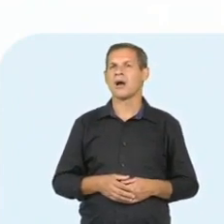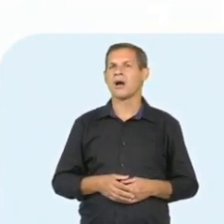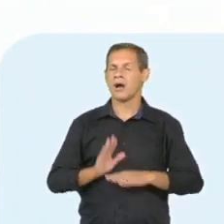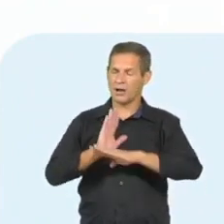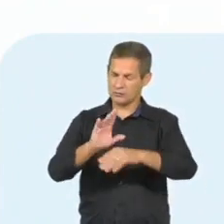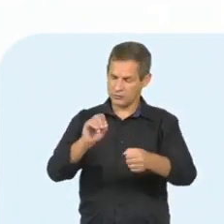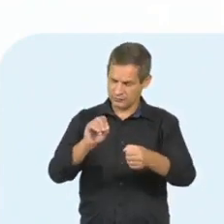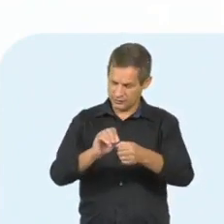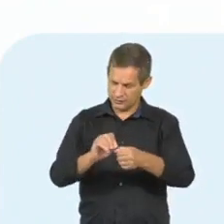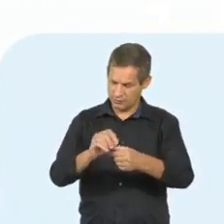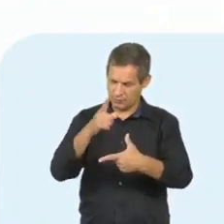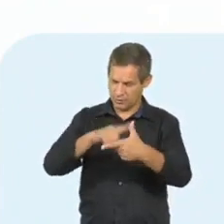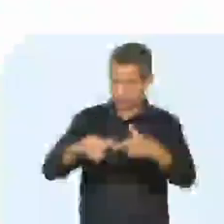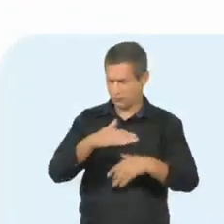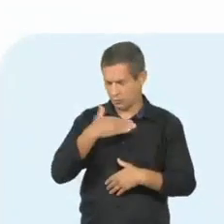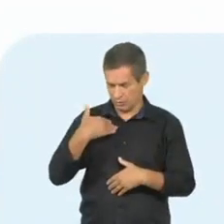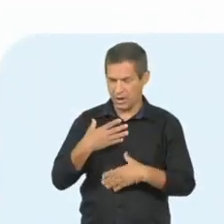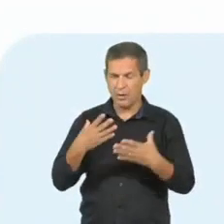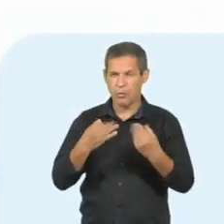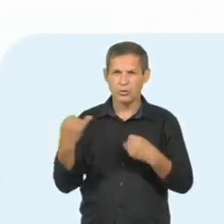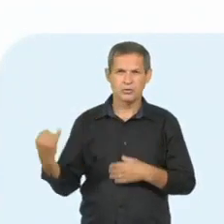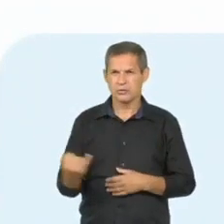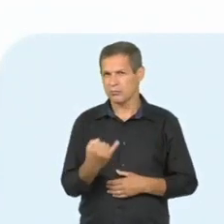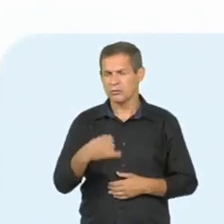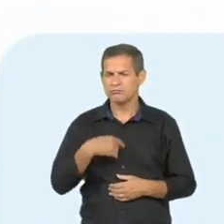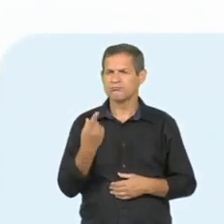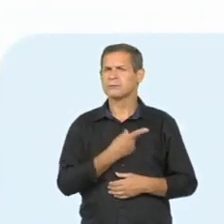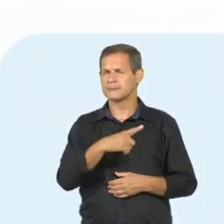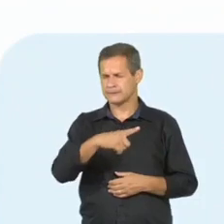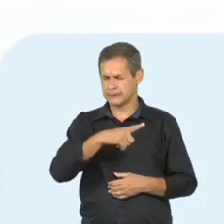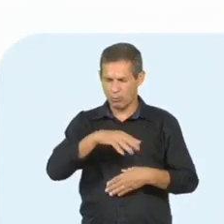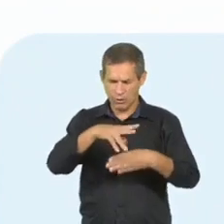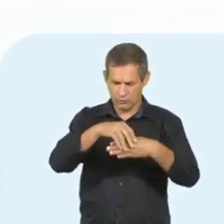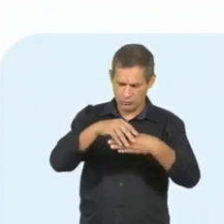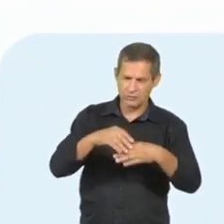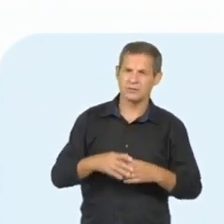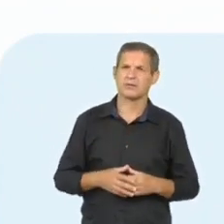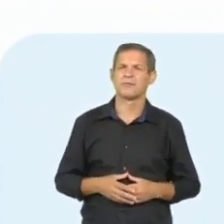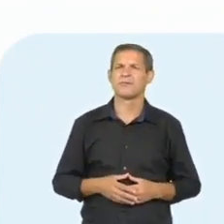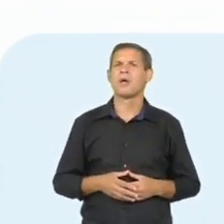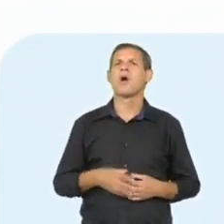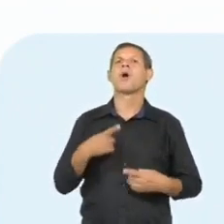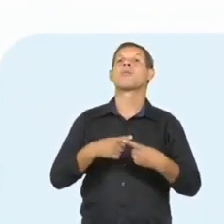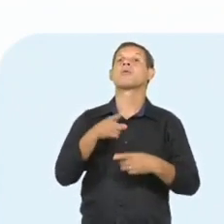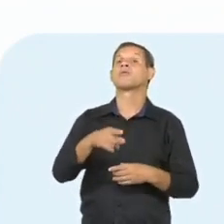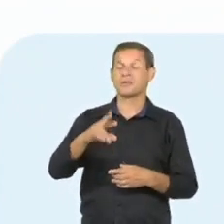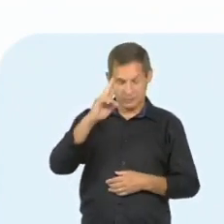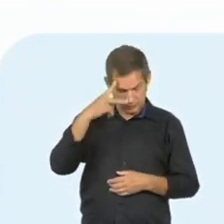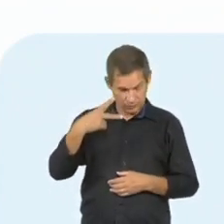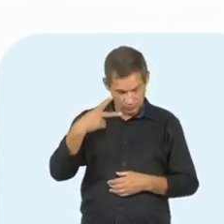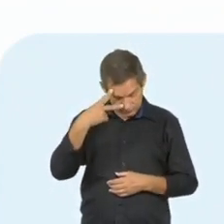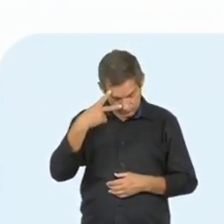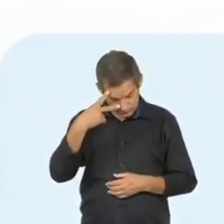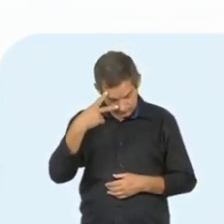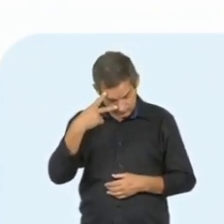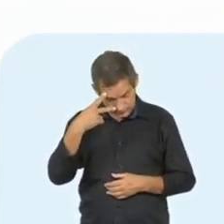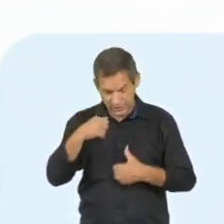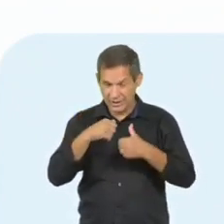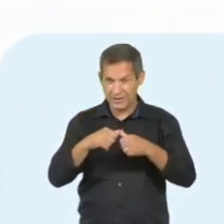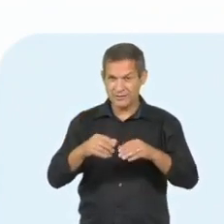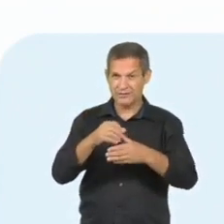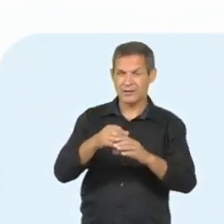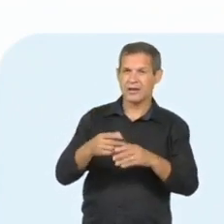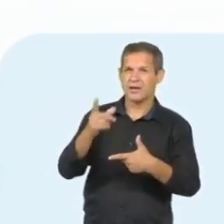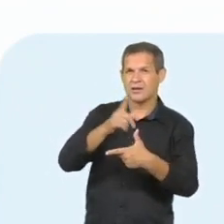associadas ao óbito. Isso é muito importante quando a gente pensa em doenças, justamente para você reconhecer, né, essas